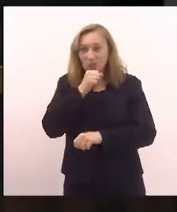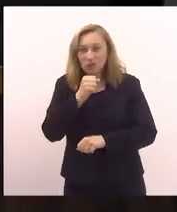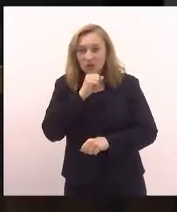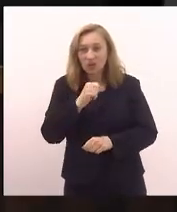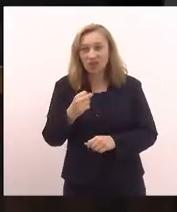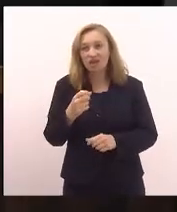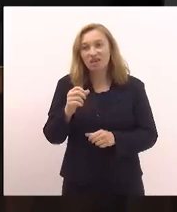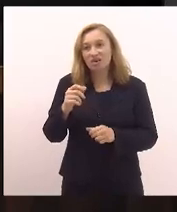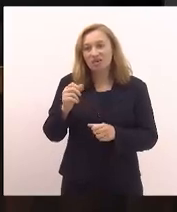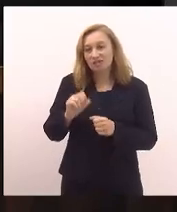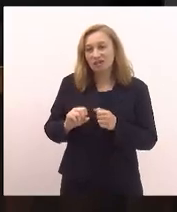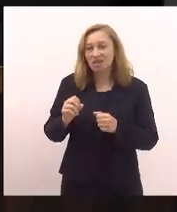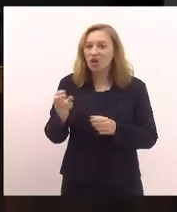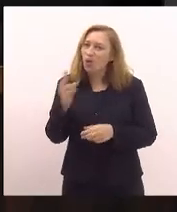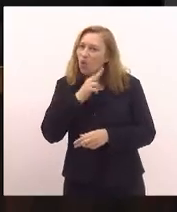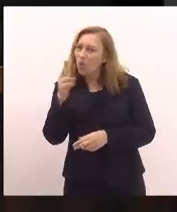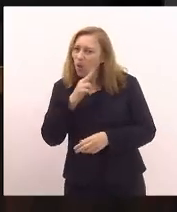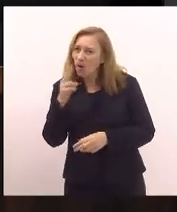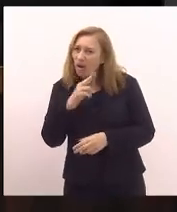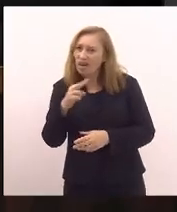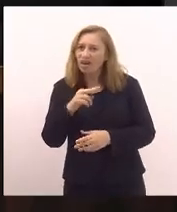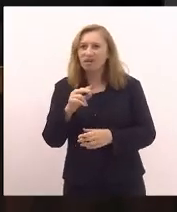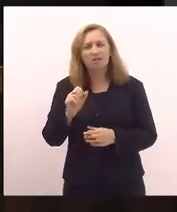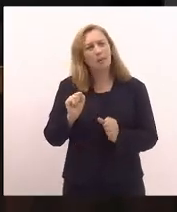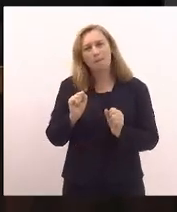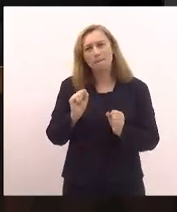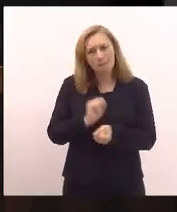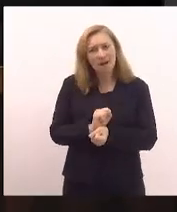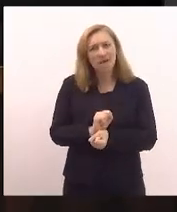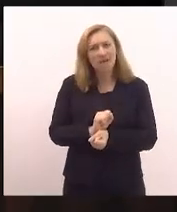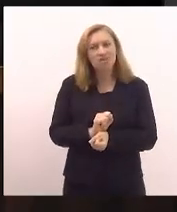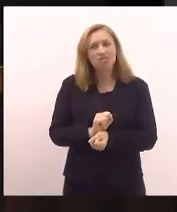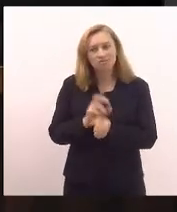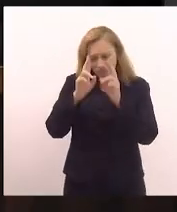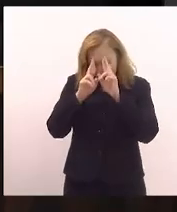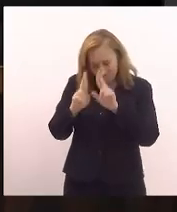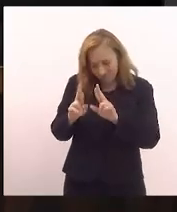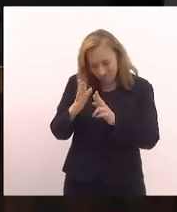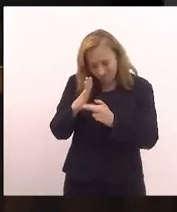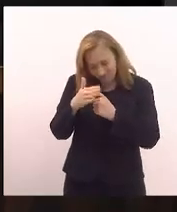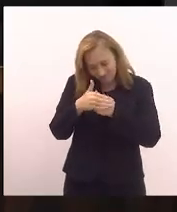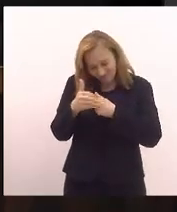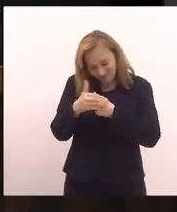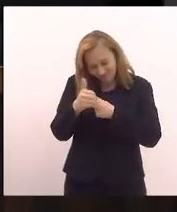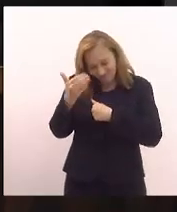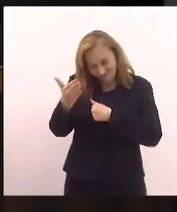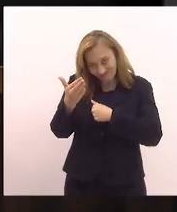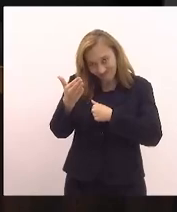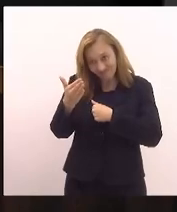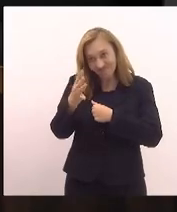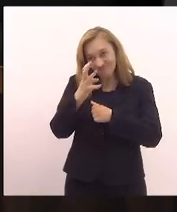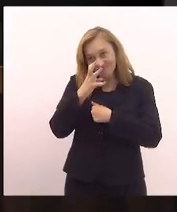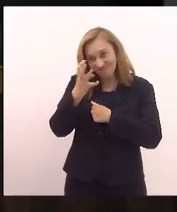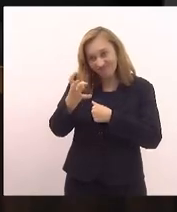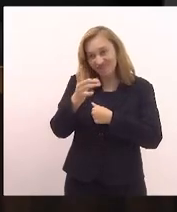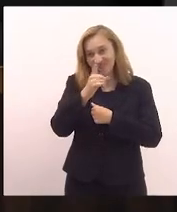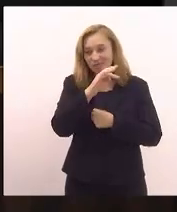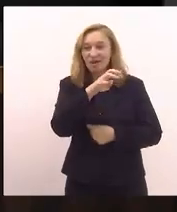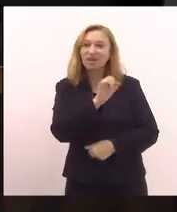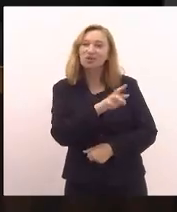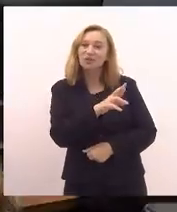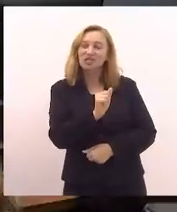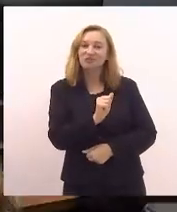fazer idoso sair correndo do lugar, subir rampa, para com isso. O meu respeito, meu carinho, minha admiração, desembargadora.